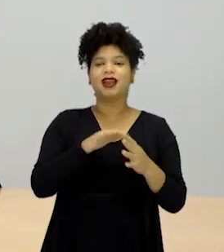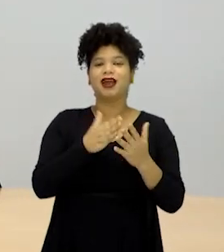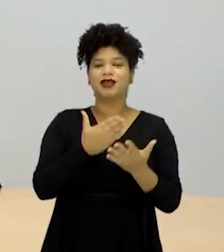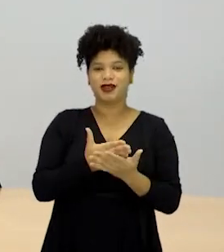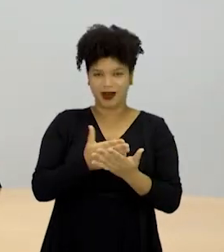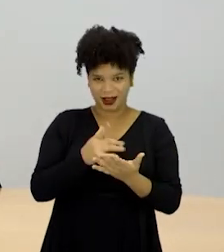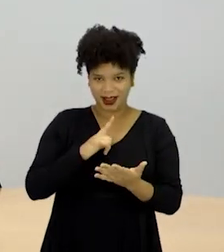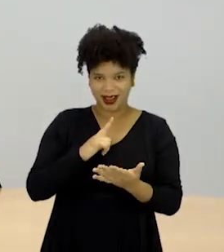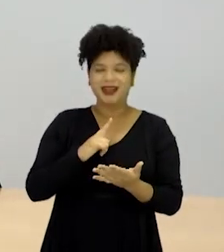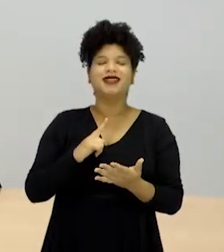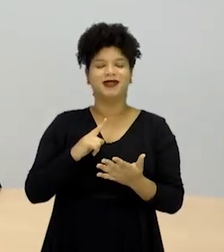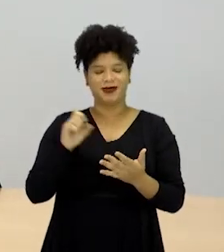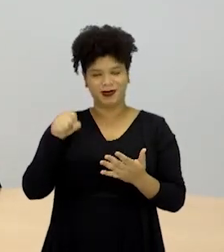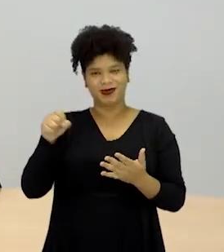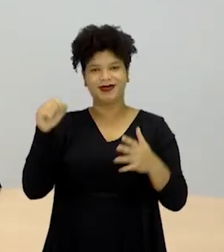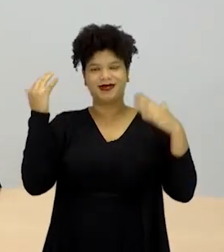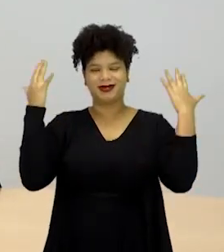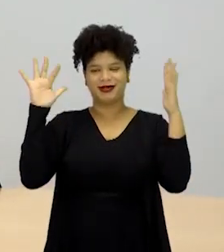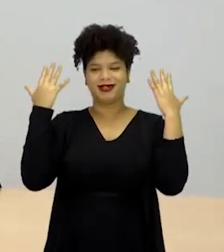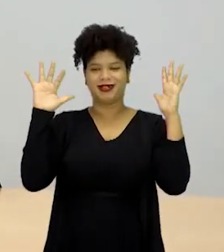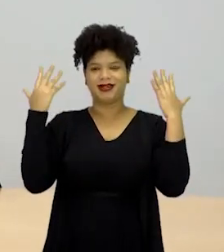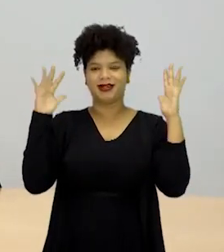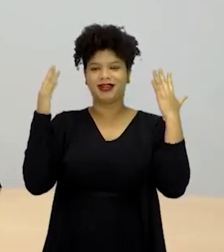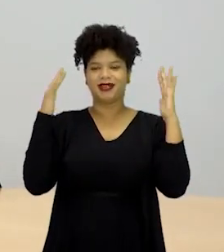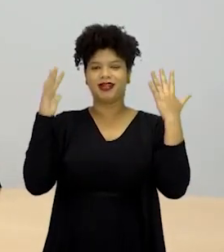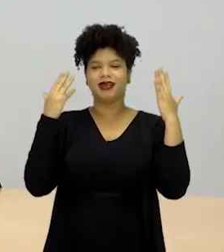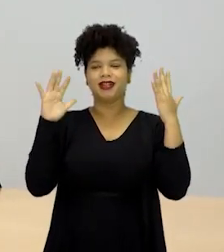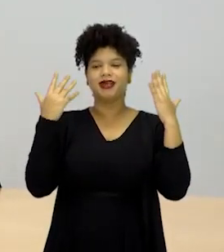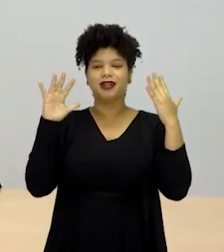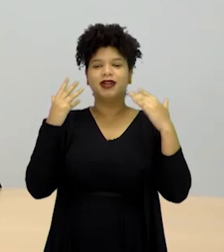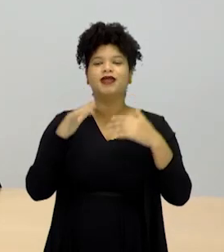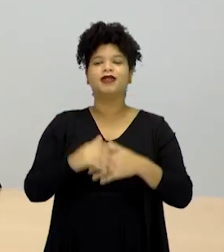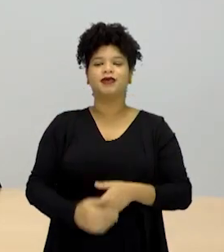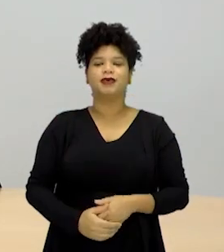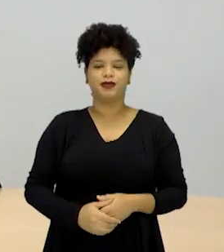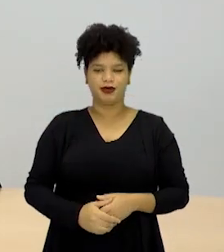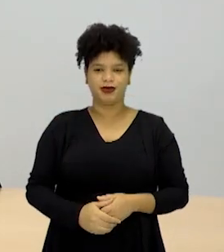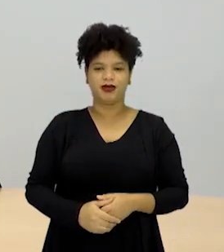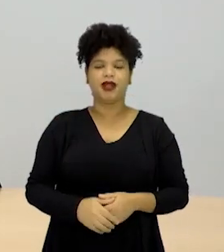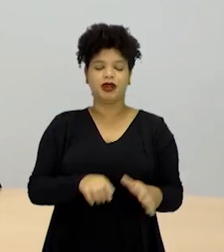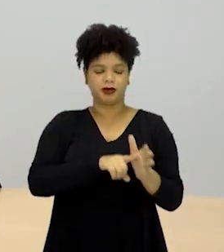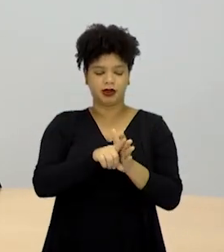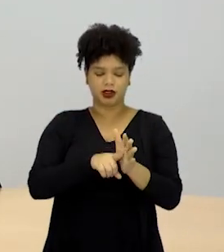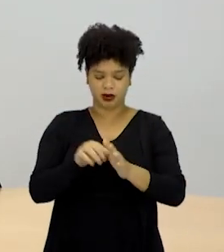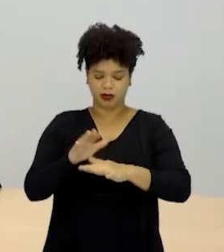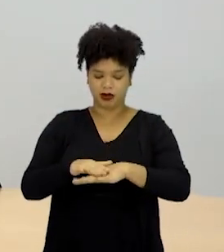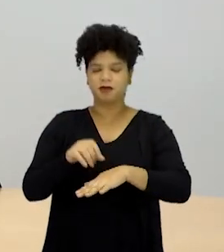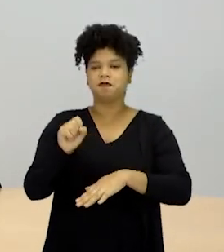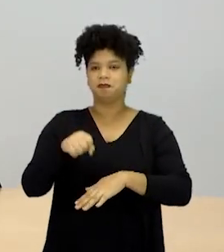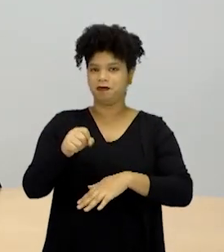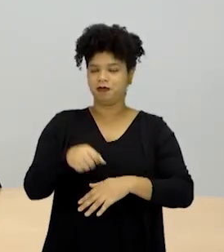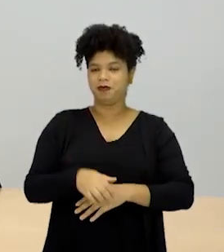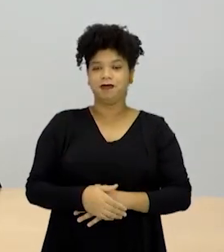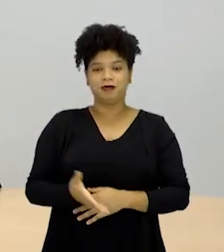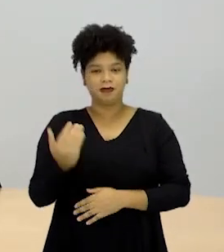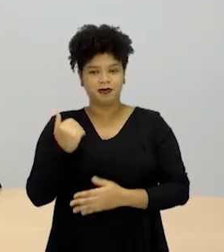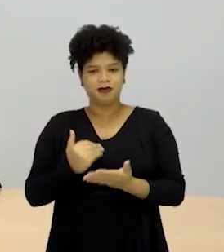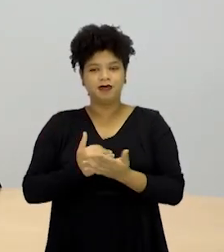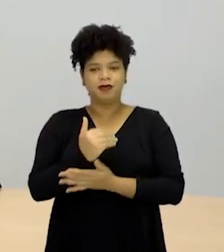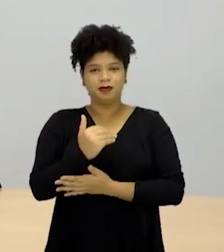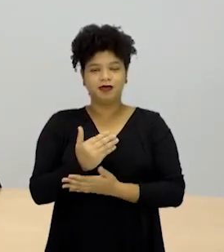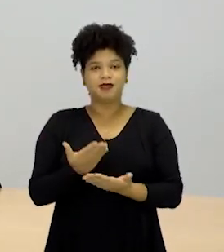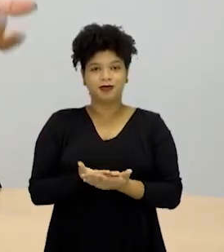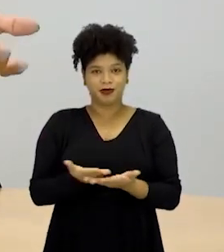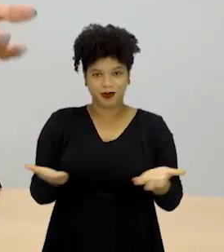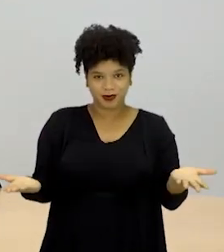professor João e os aluninhos aí do nono B da tarde que fizeram a pesquisa. Boa! Vamos começar então a nossa